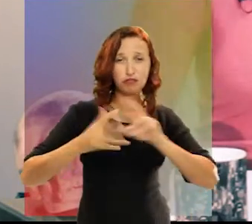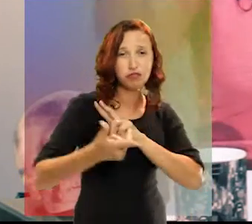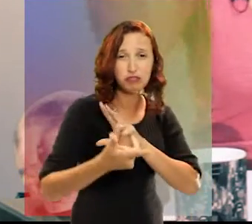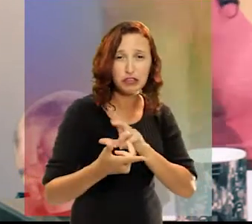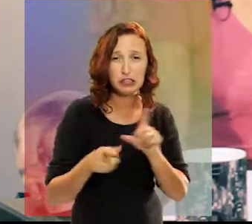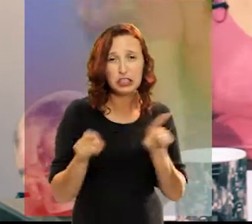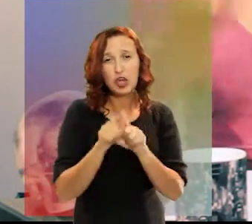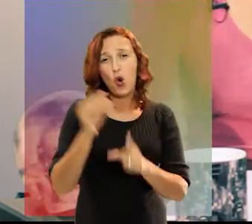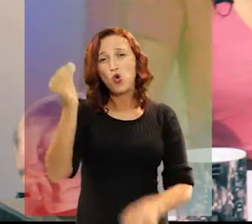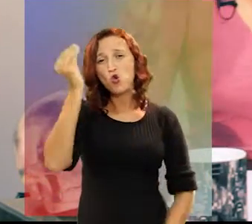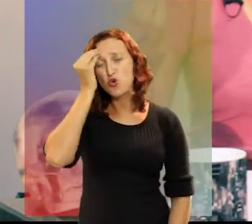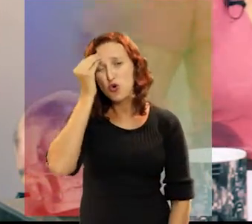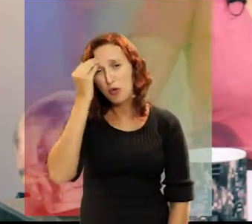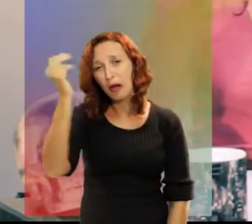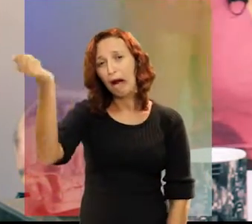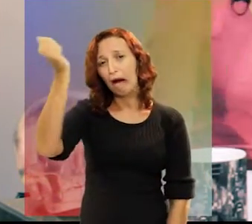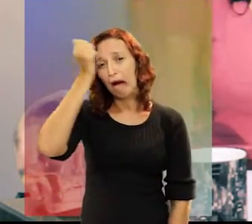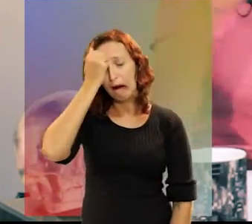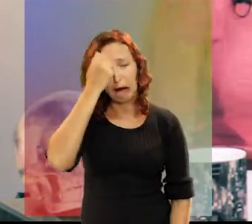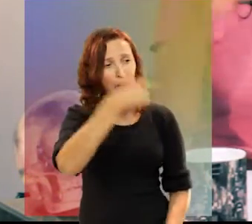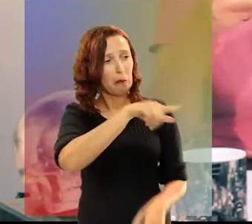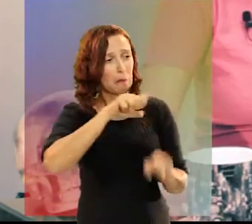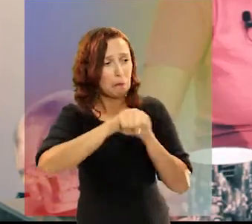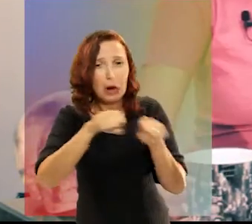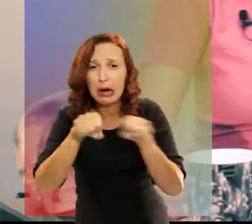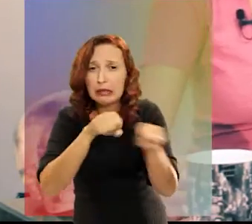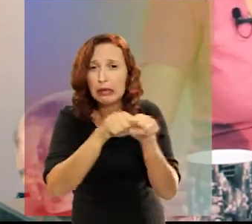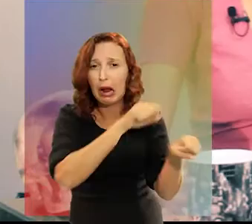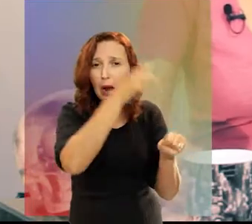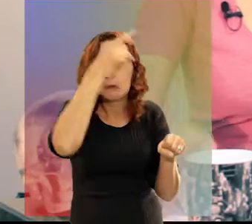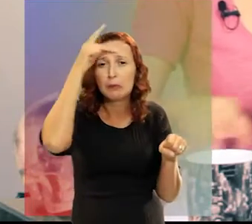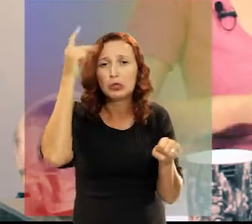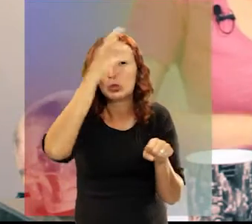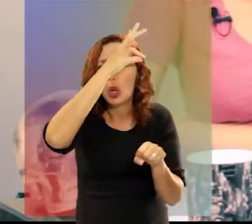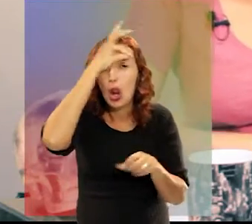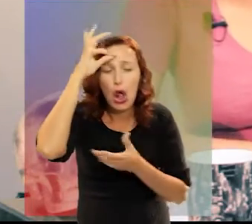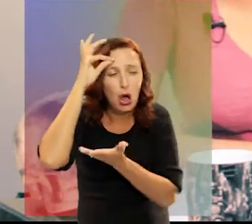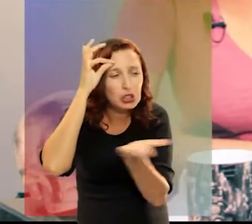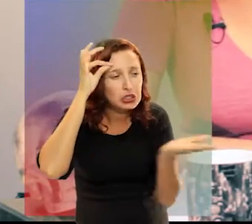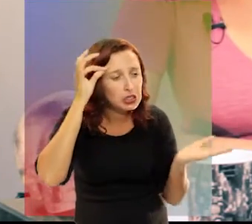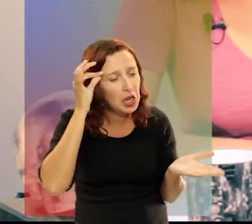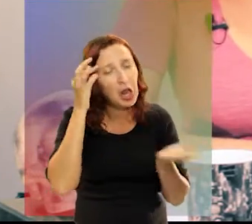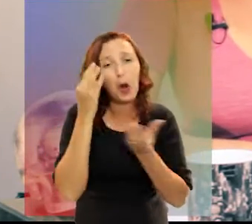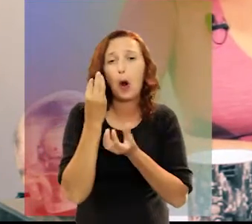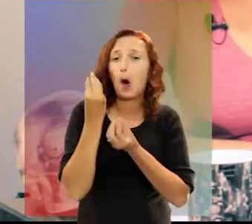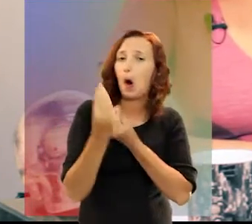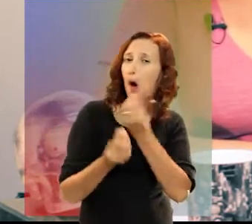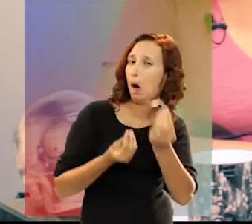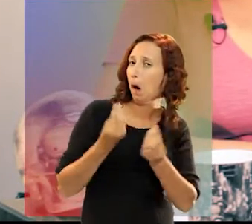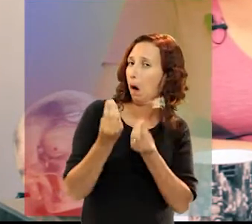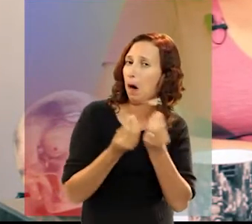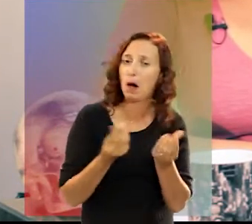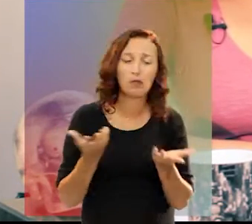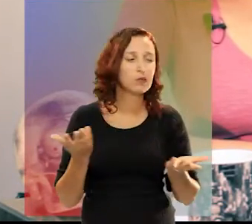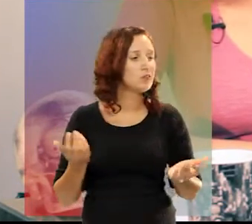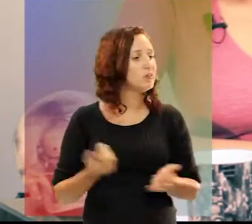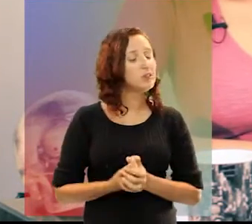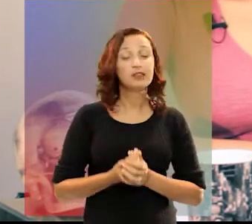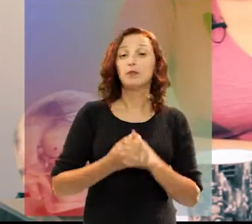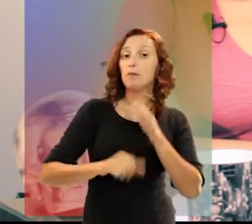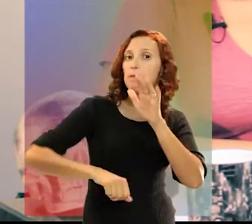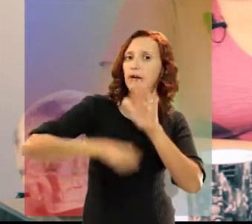é o seguinte, e sentir culpa ao mesmo tempo. Não dá. São coisas que não combinam. E esse movimento, que era um grupo, né, de revolucionários, foi considerado um dos